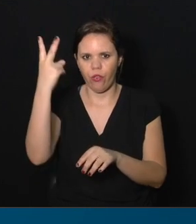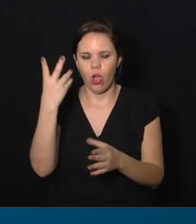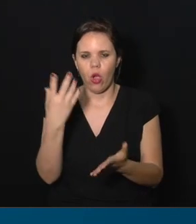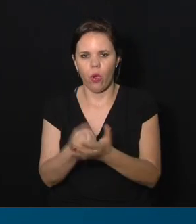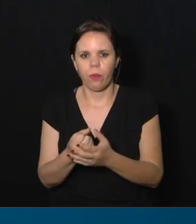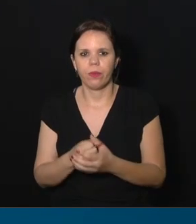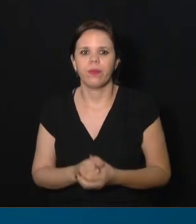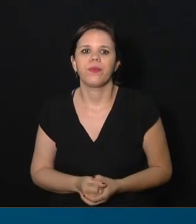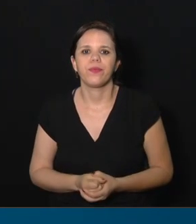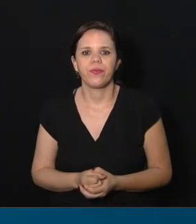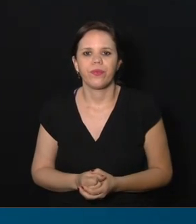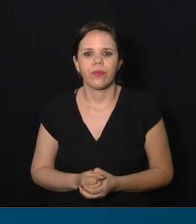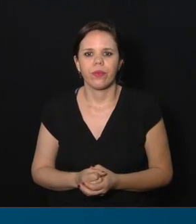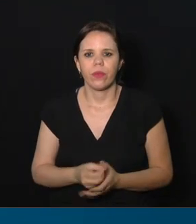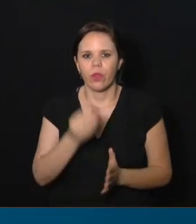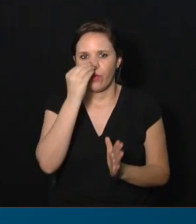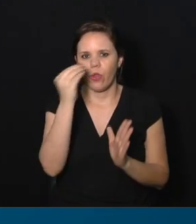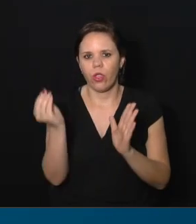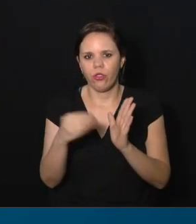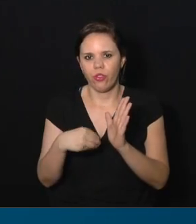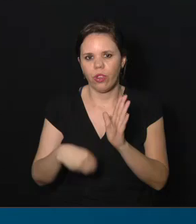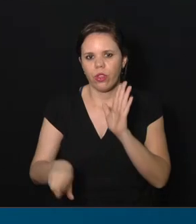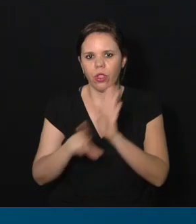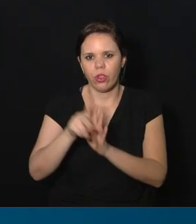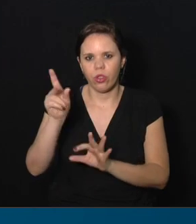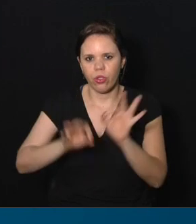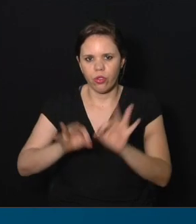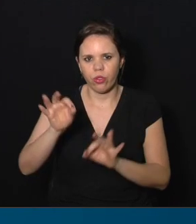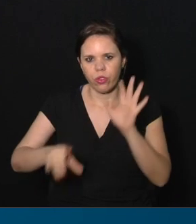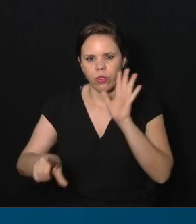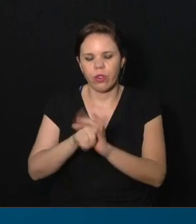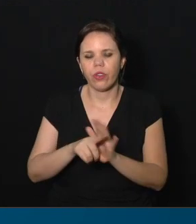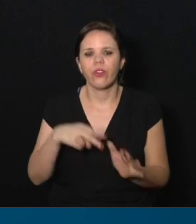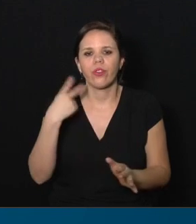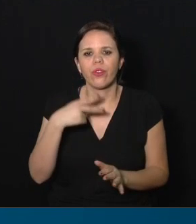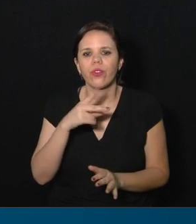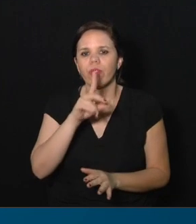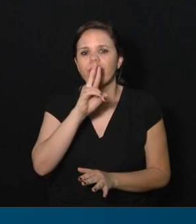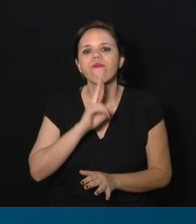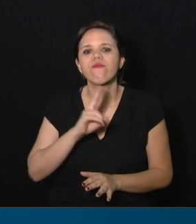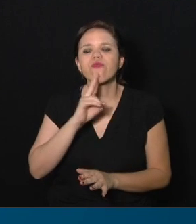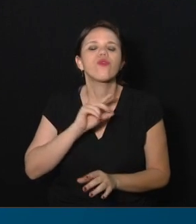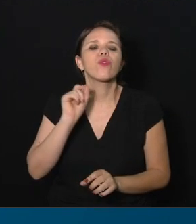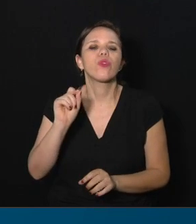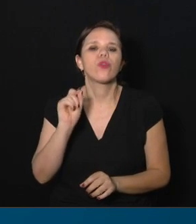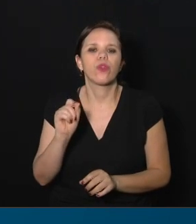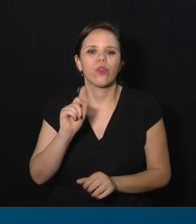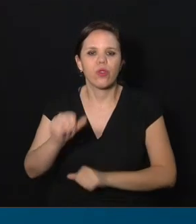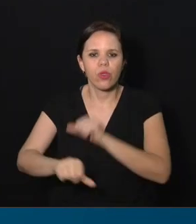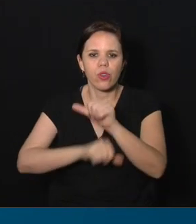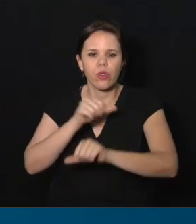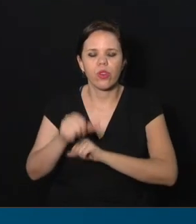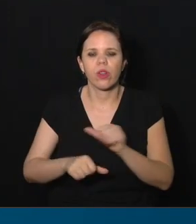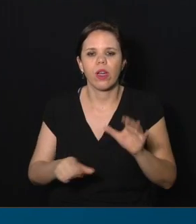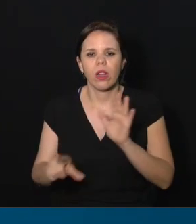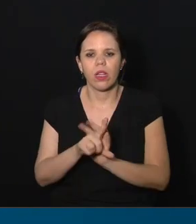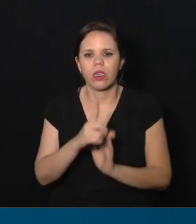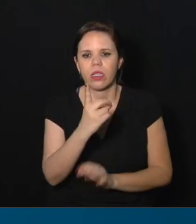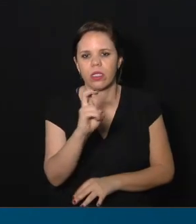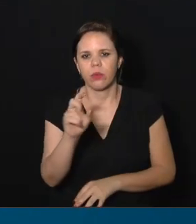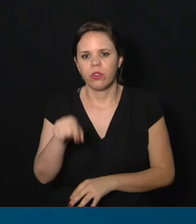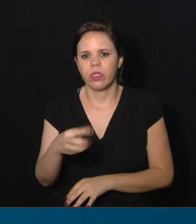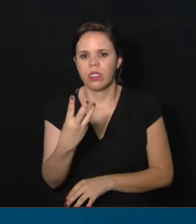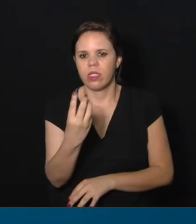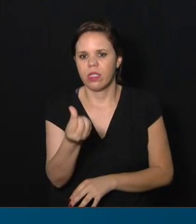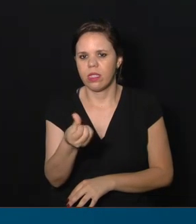da taxa. Foi rejeitado o projeto de lei de autoria do vereador Nelson Osseri, que altera a Lei